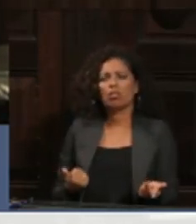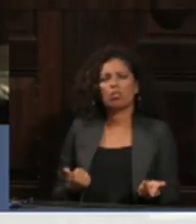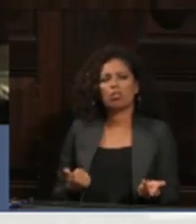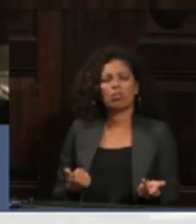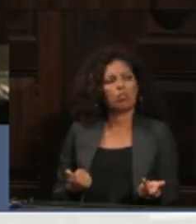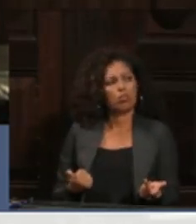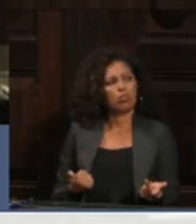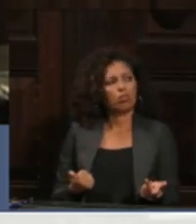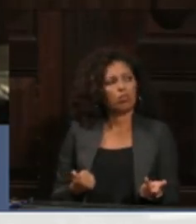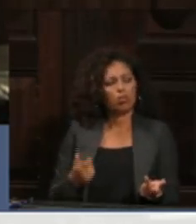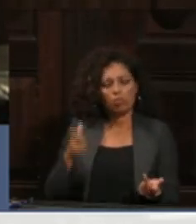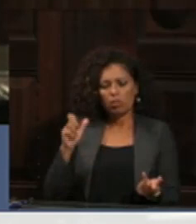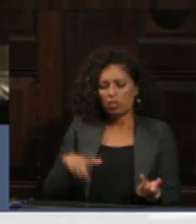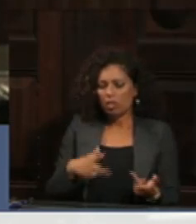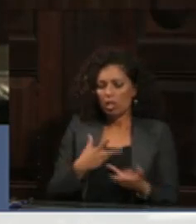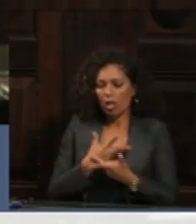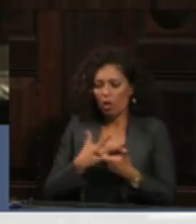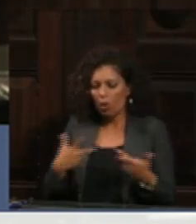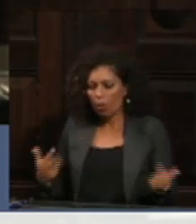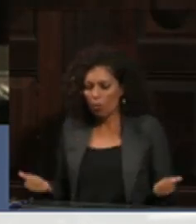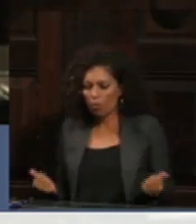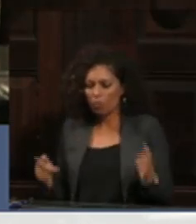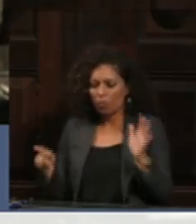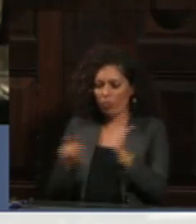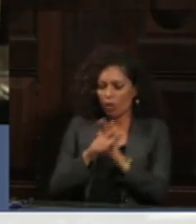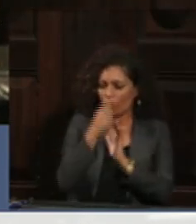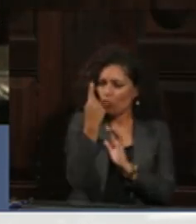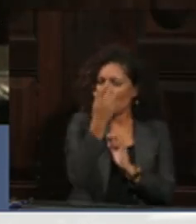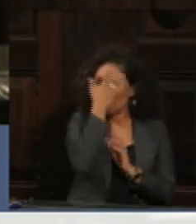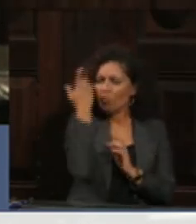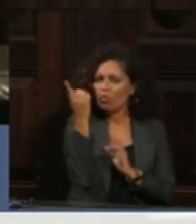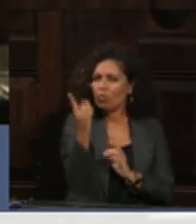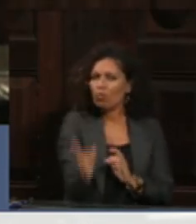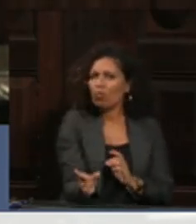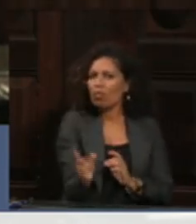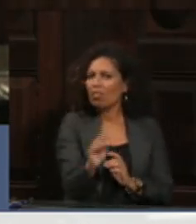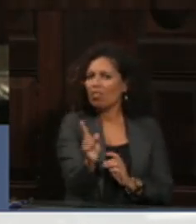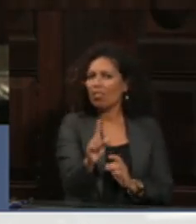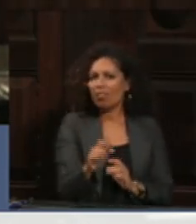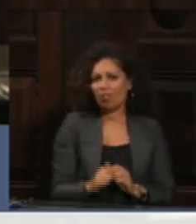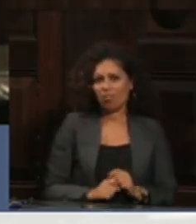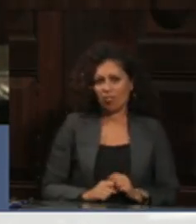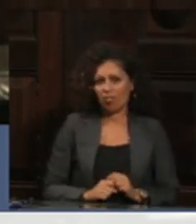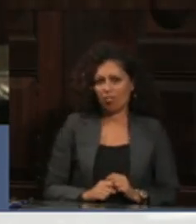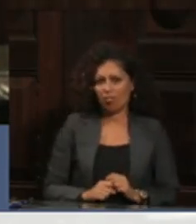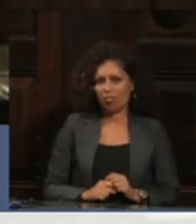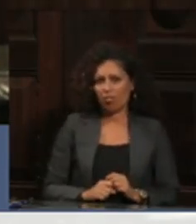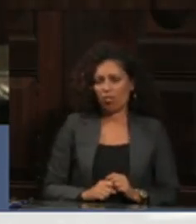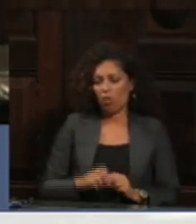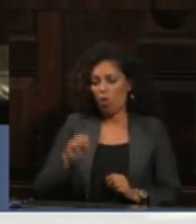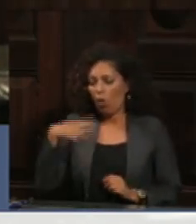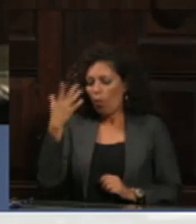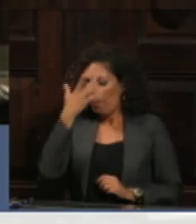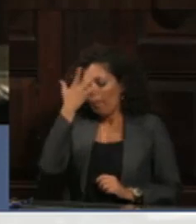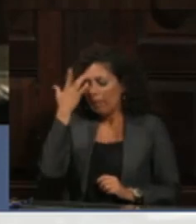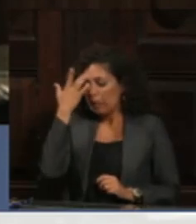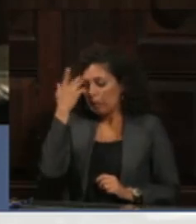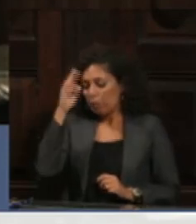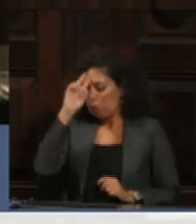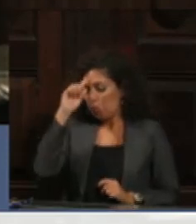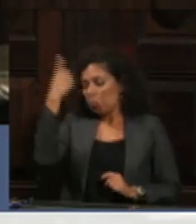uma questão individual de sujeitos e sujeitas, de legendas ou de